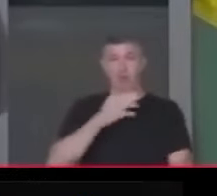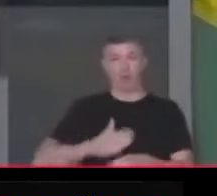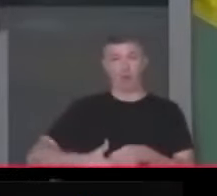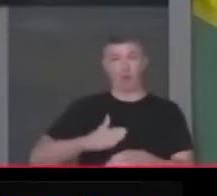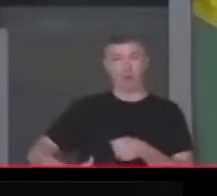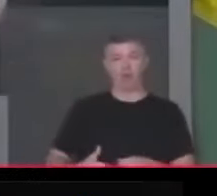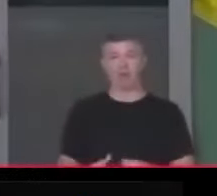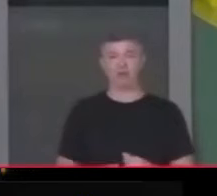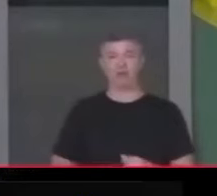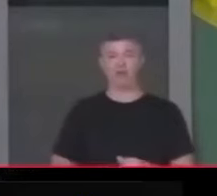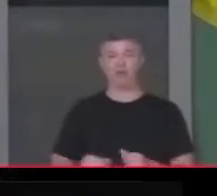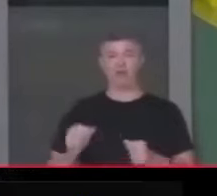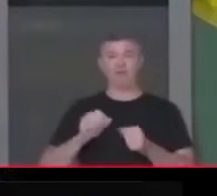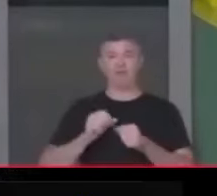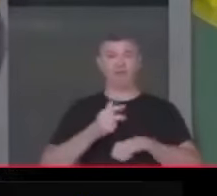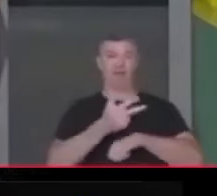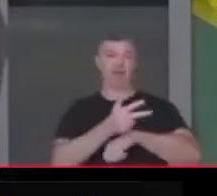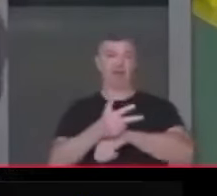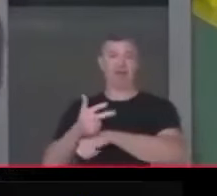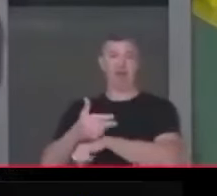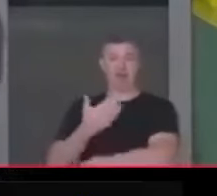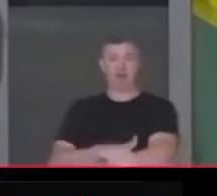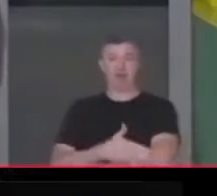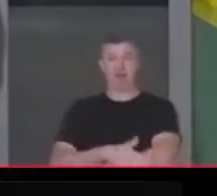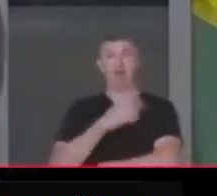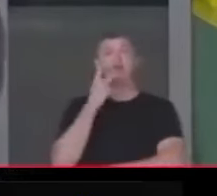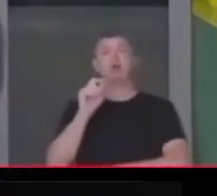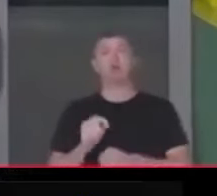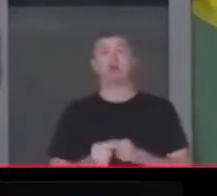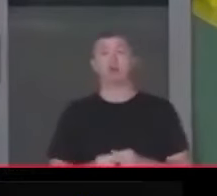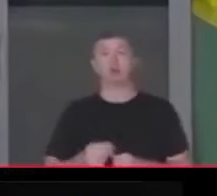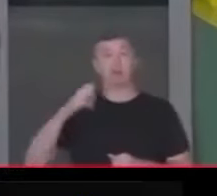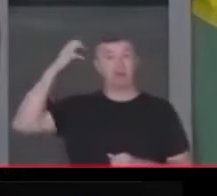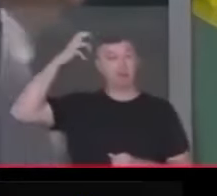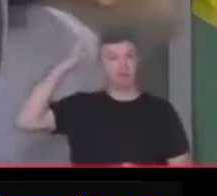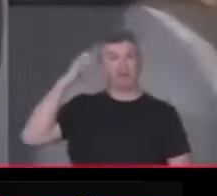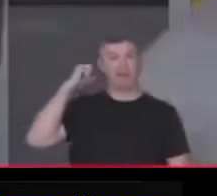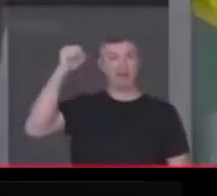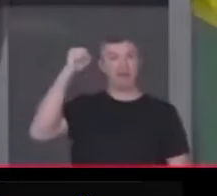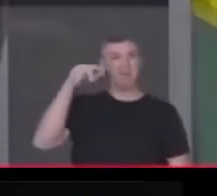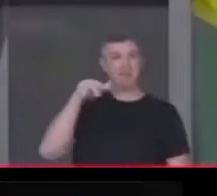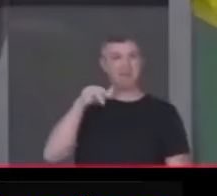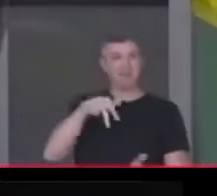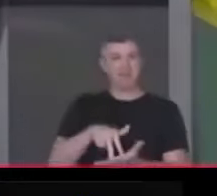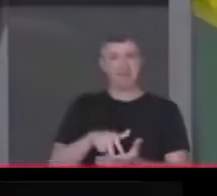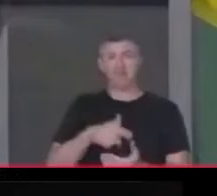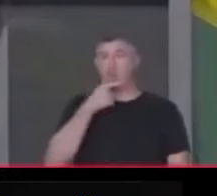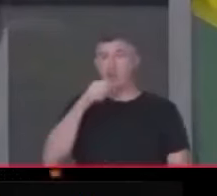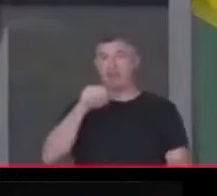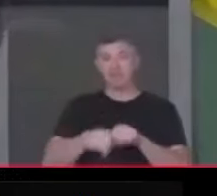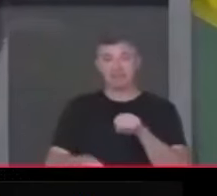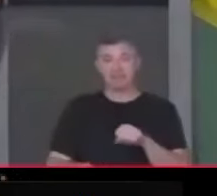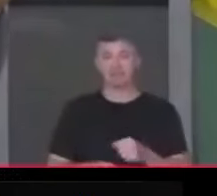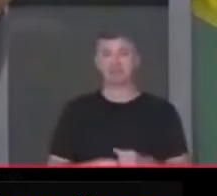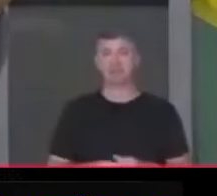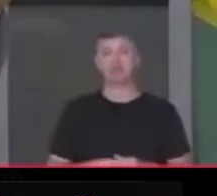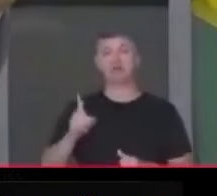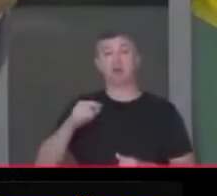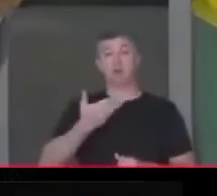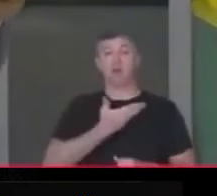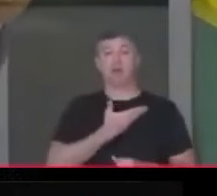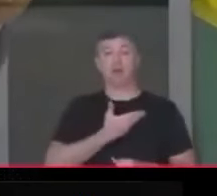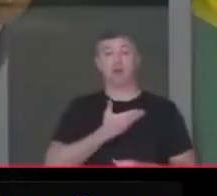que fizeram um clipe na rua dizendo: Marielle presente, o assassino dela é o amigo